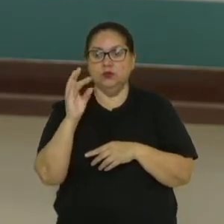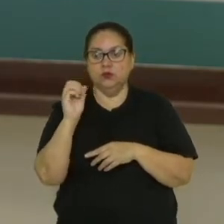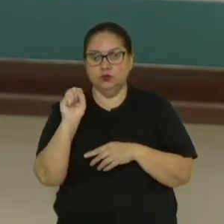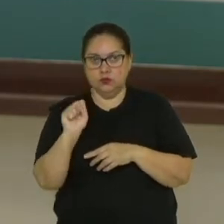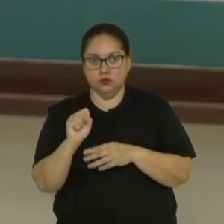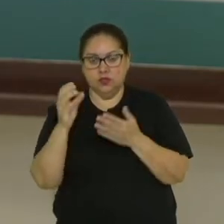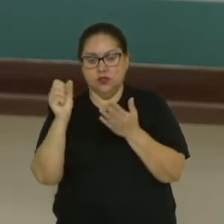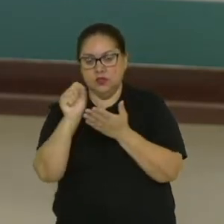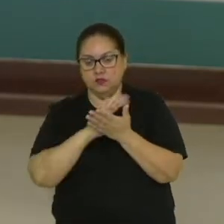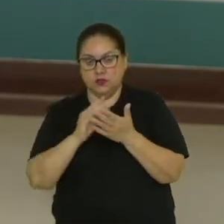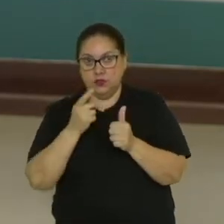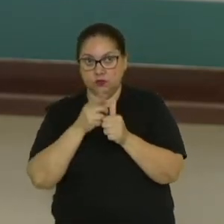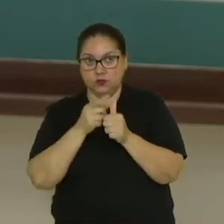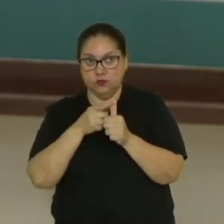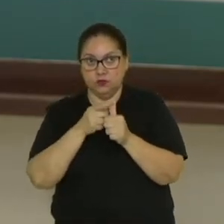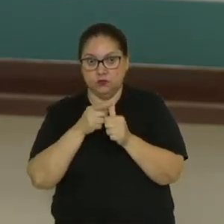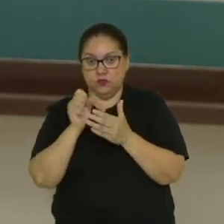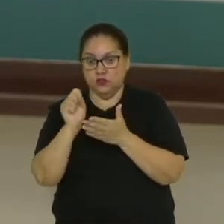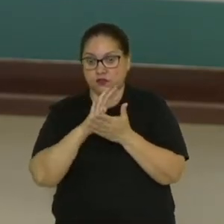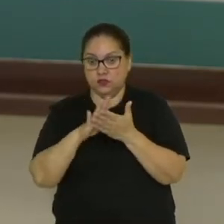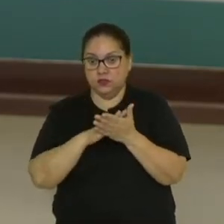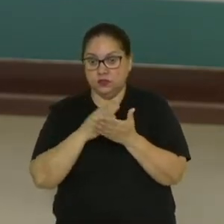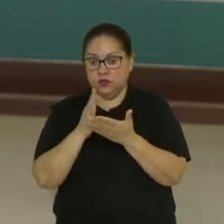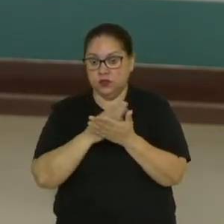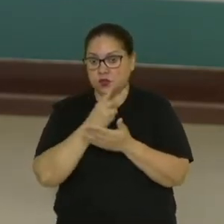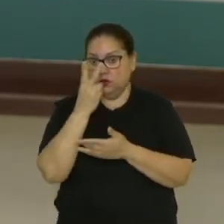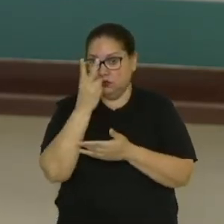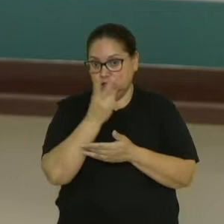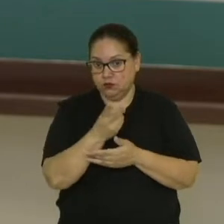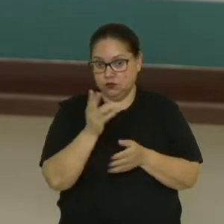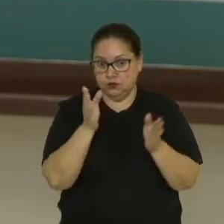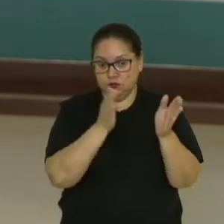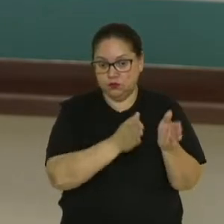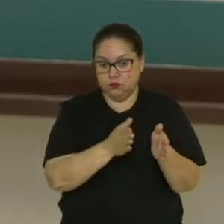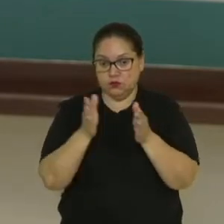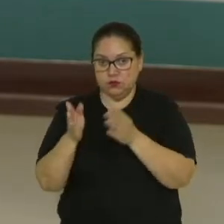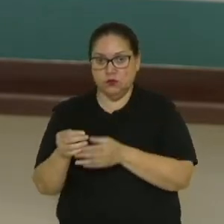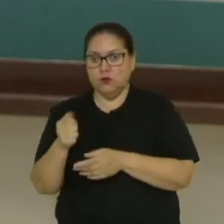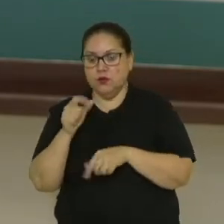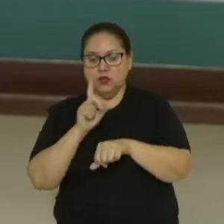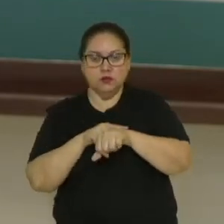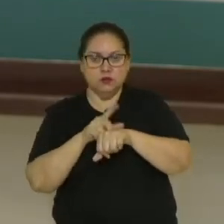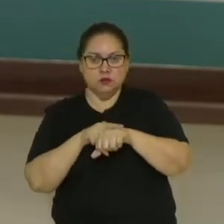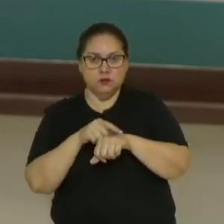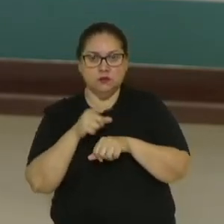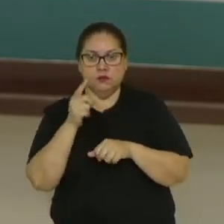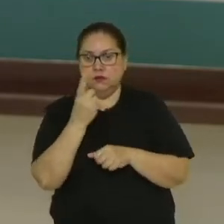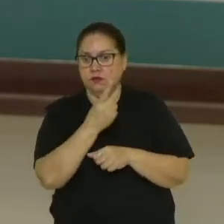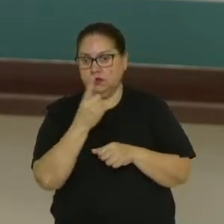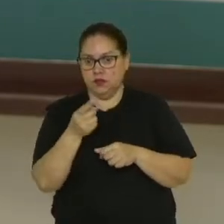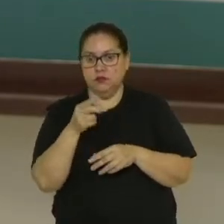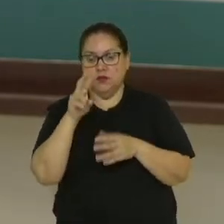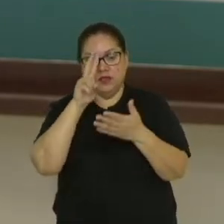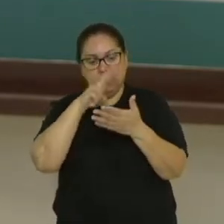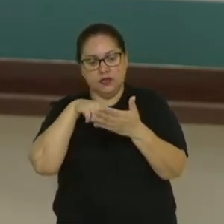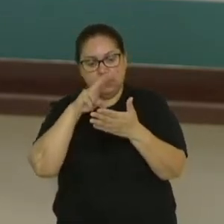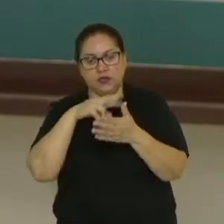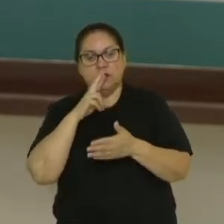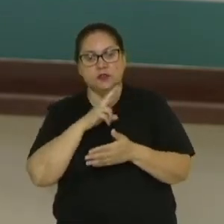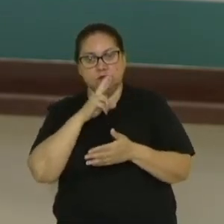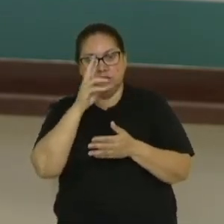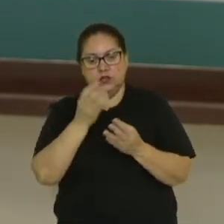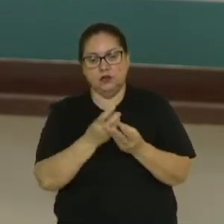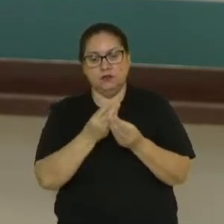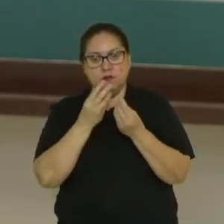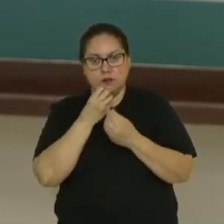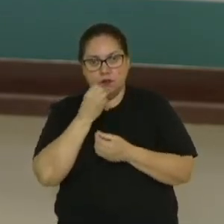Vamos fazer a atividade 1. Essa atividade está dividida em 2 partes. Eu vou deixar um pouquinho de tempo cada uma delas para que você possa ler e responder com